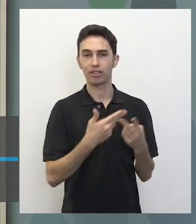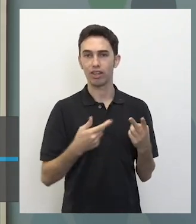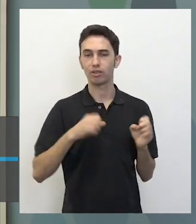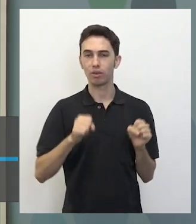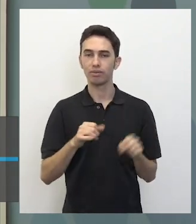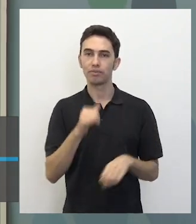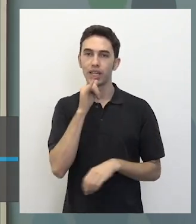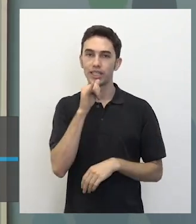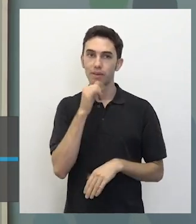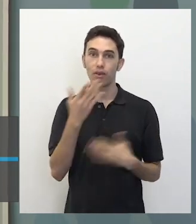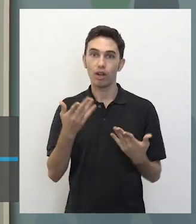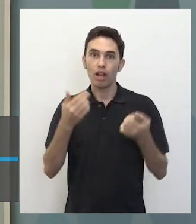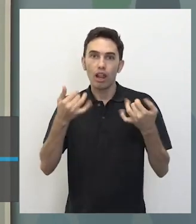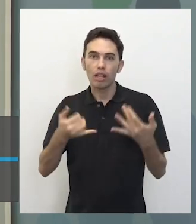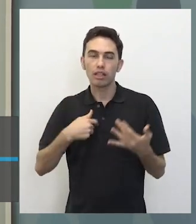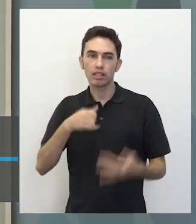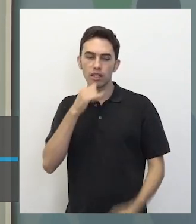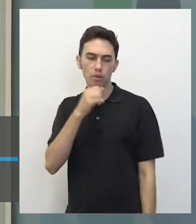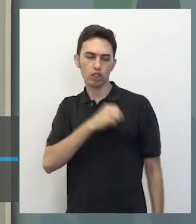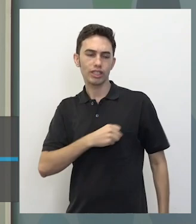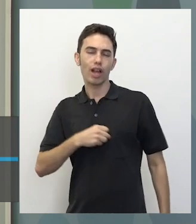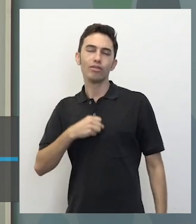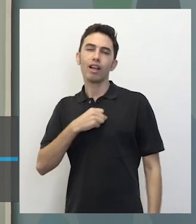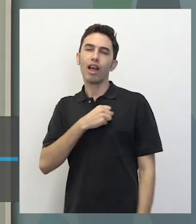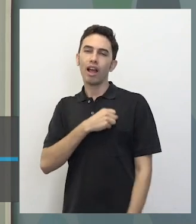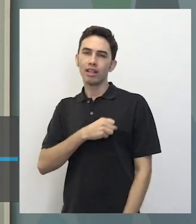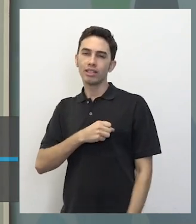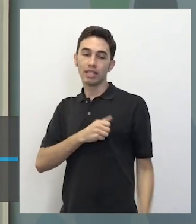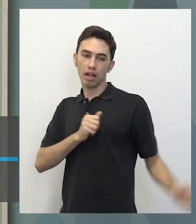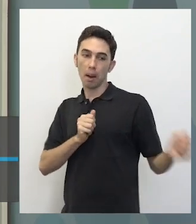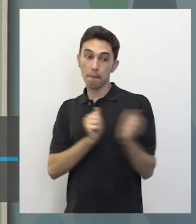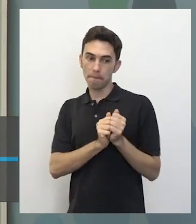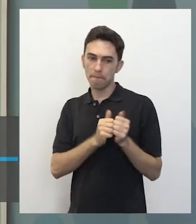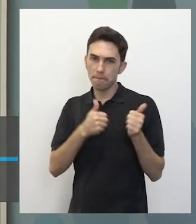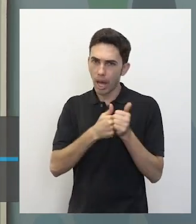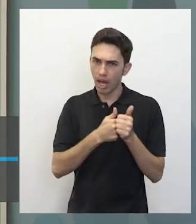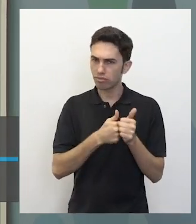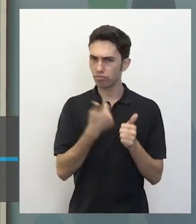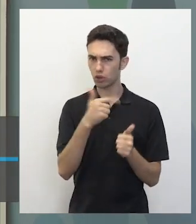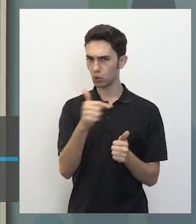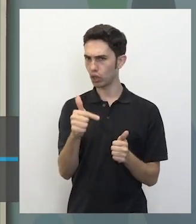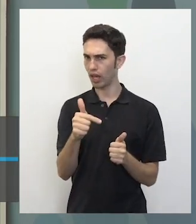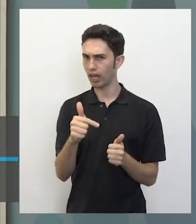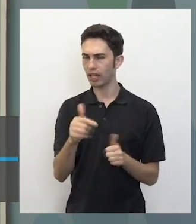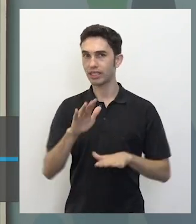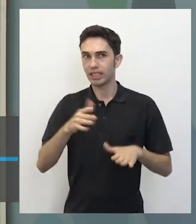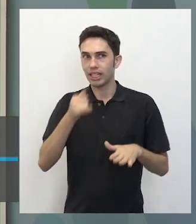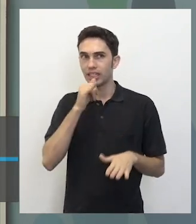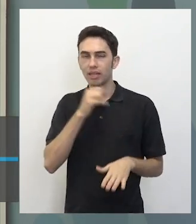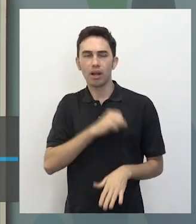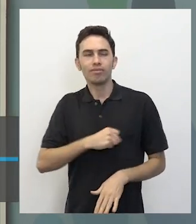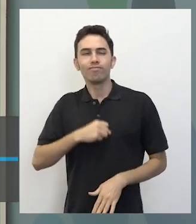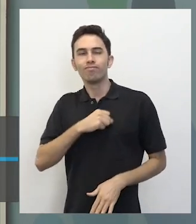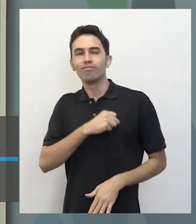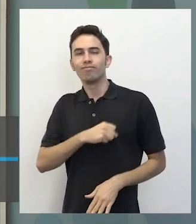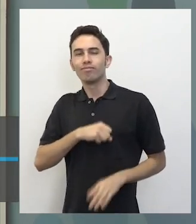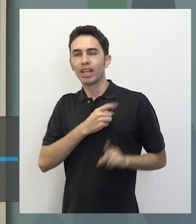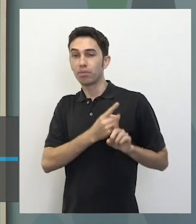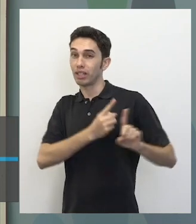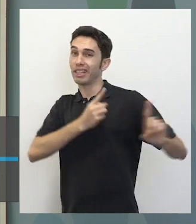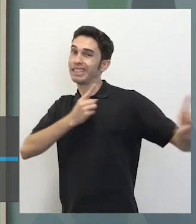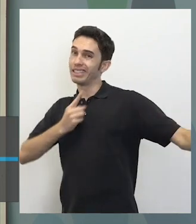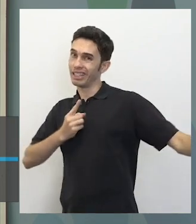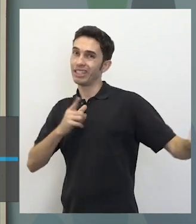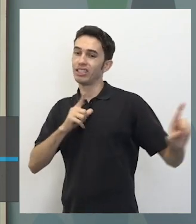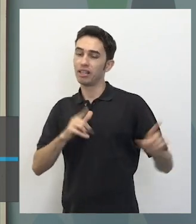de saudade. Então, ele não está perto dessa pessoa. Se ele tem saudade, ele não está perto dessa pessoa. Adeus mesmo. Ele está dando